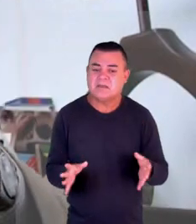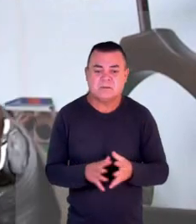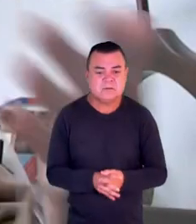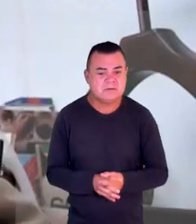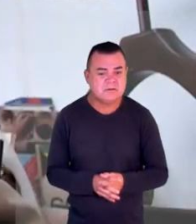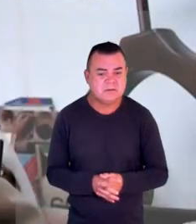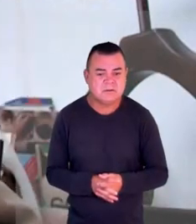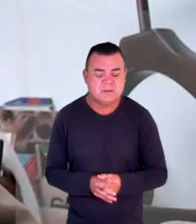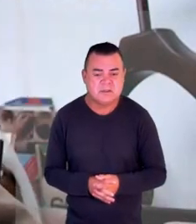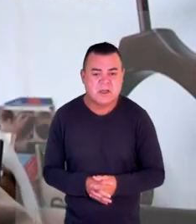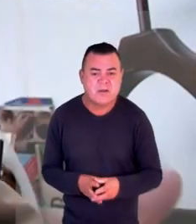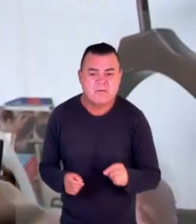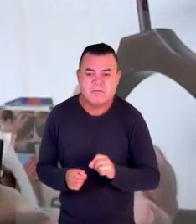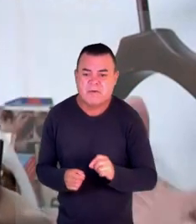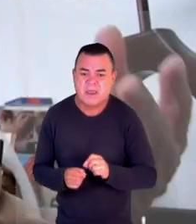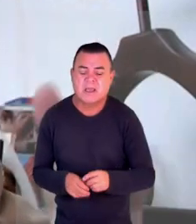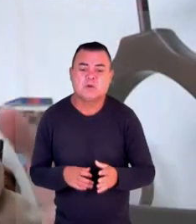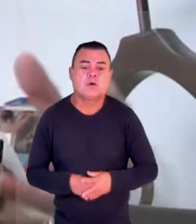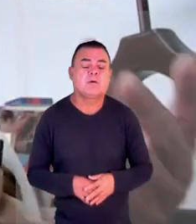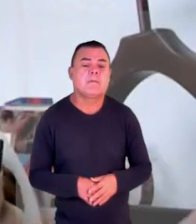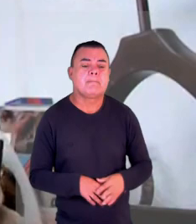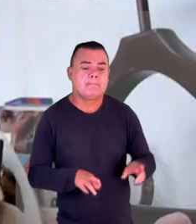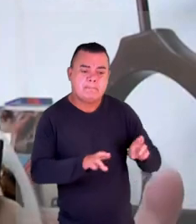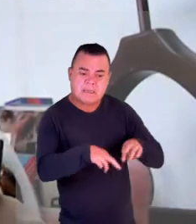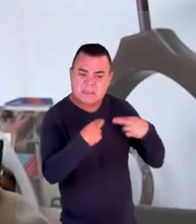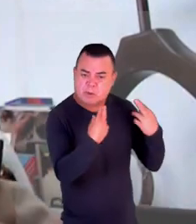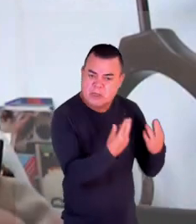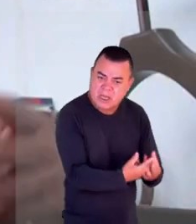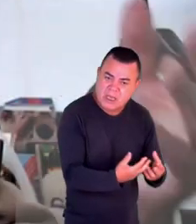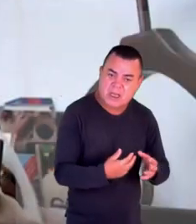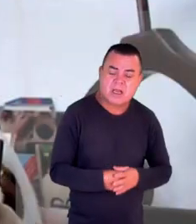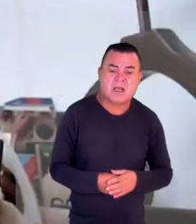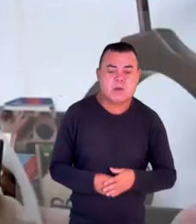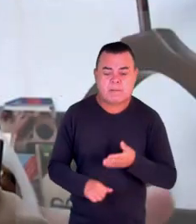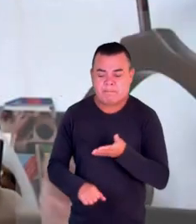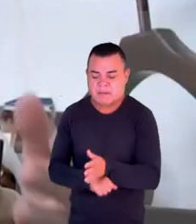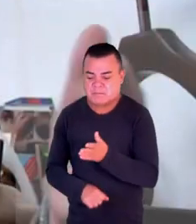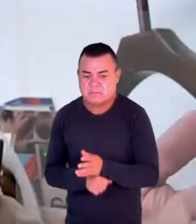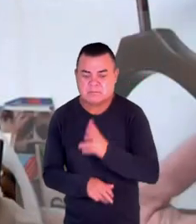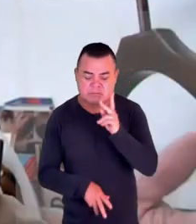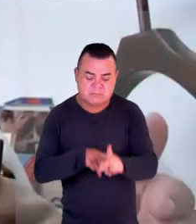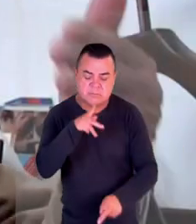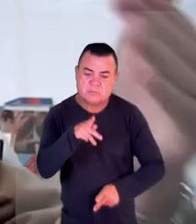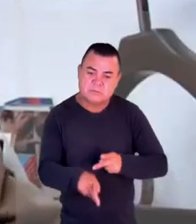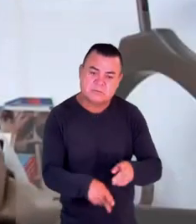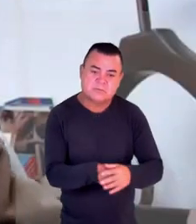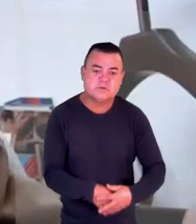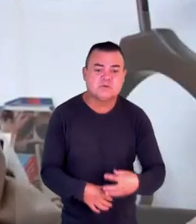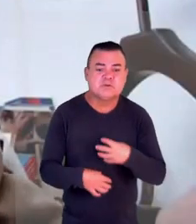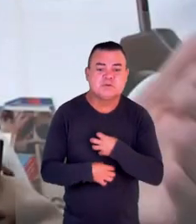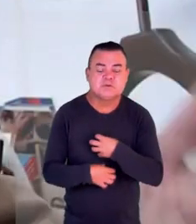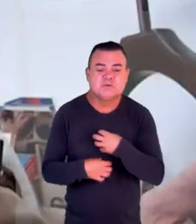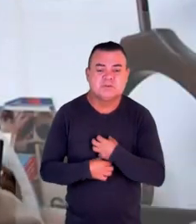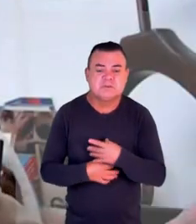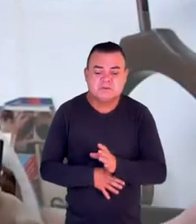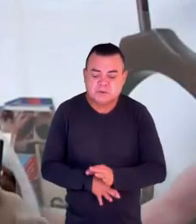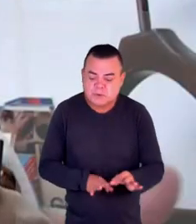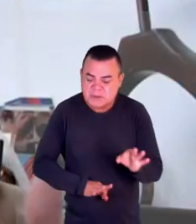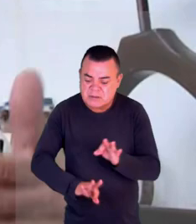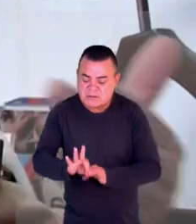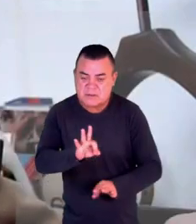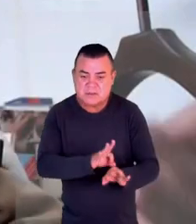pela pelas conferências pela participação da população no sentido da definição deste